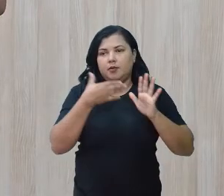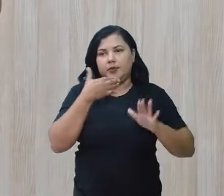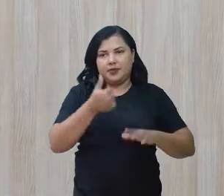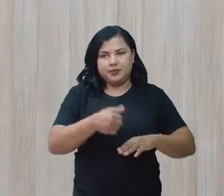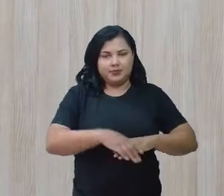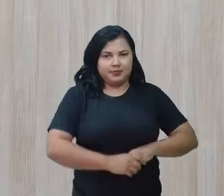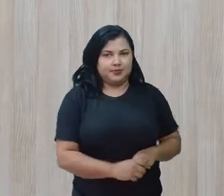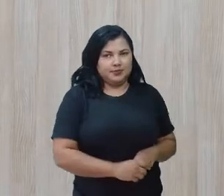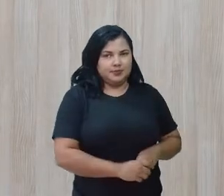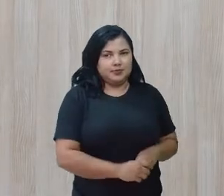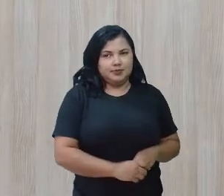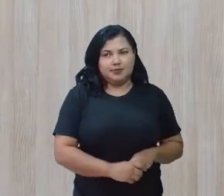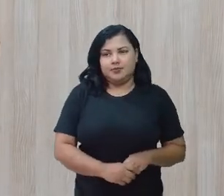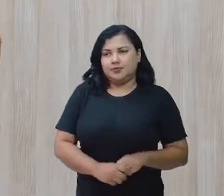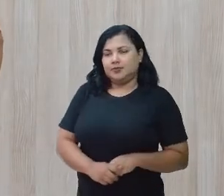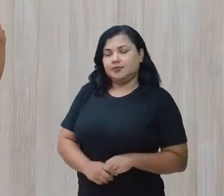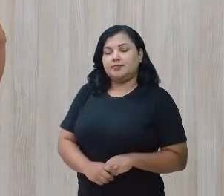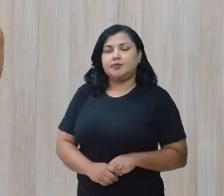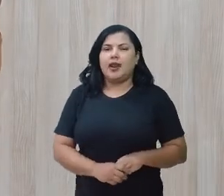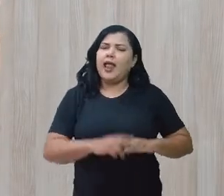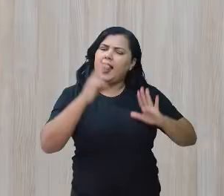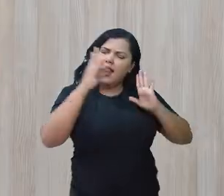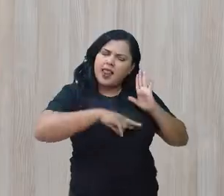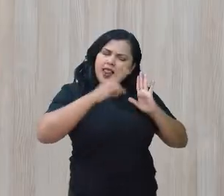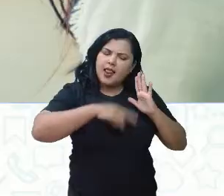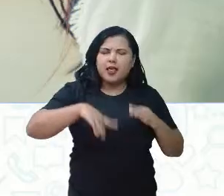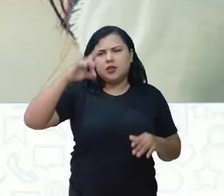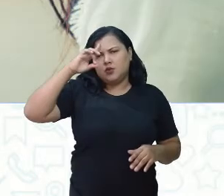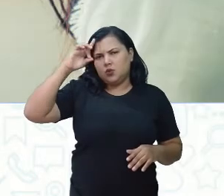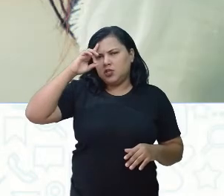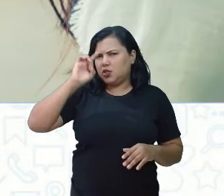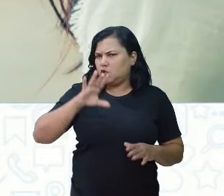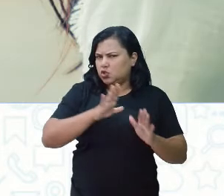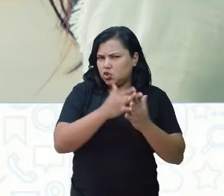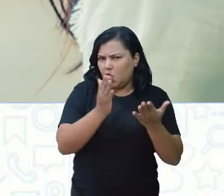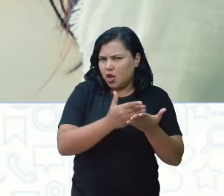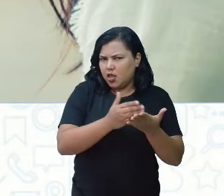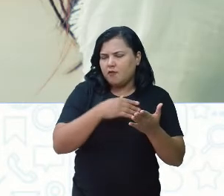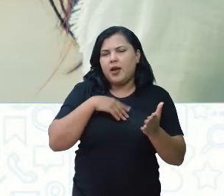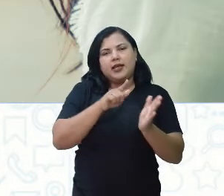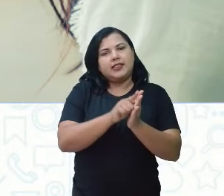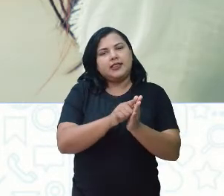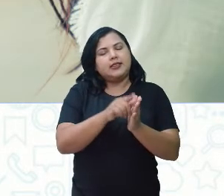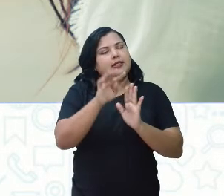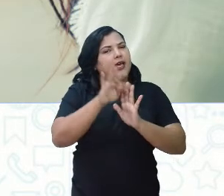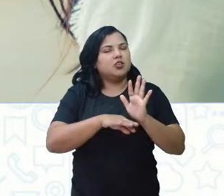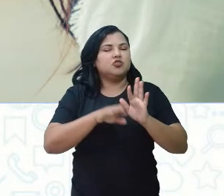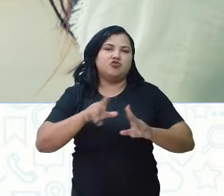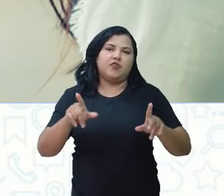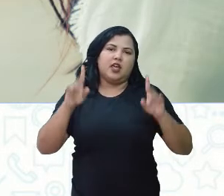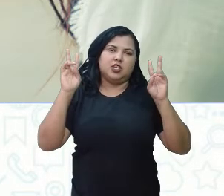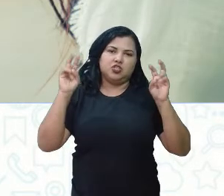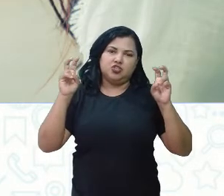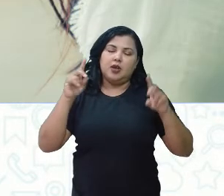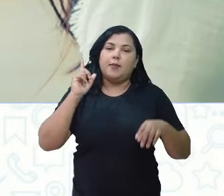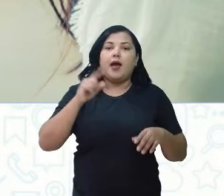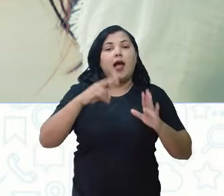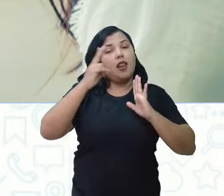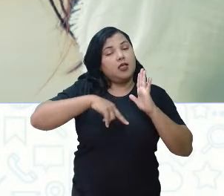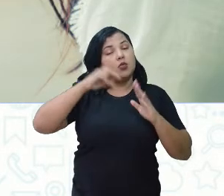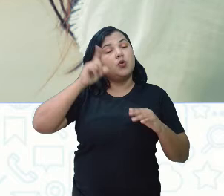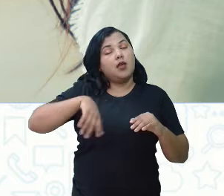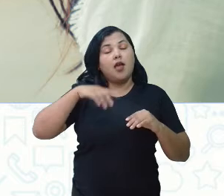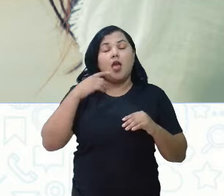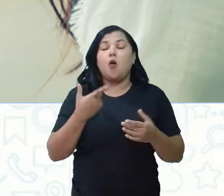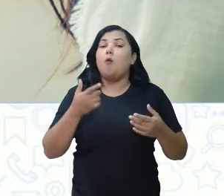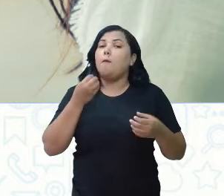certo? Ler diariamente não apenas livros, tá? Mas textos de diferentes temas. A leitura é um excelente exercício